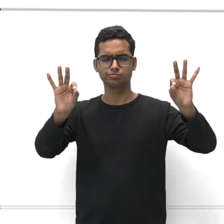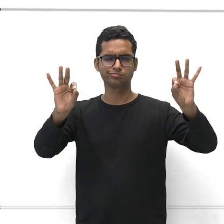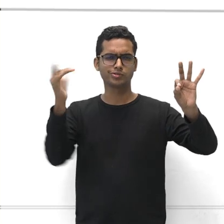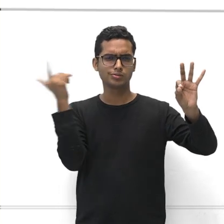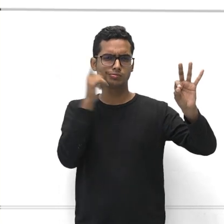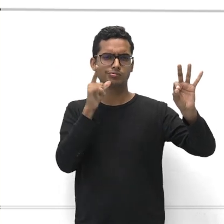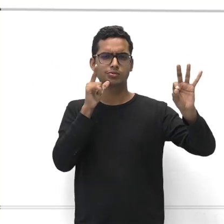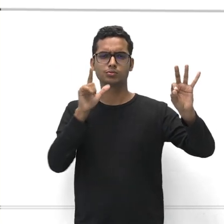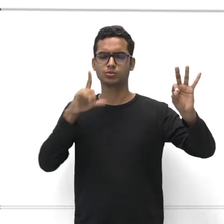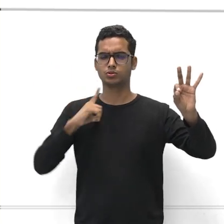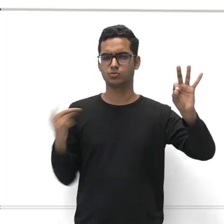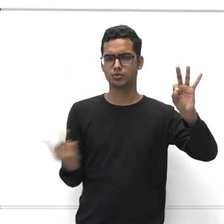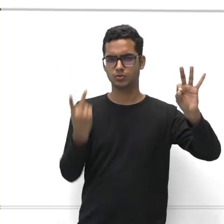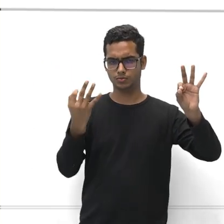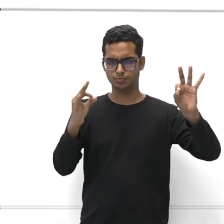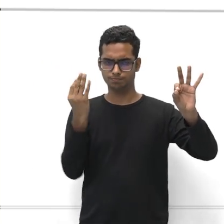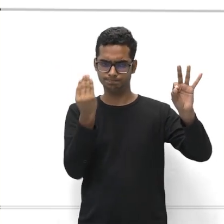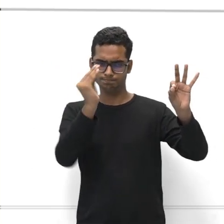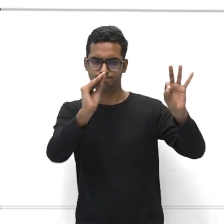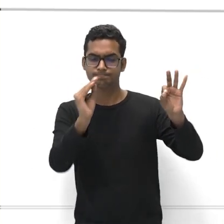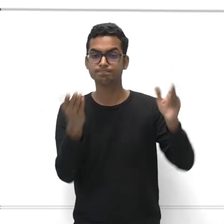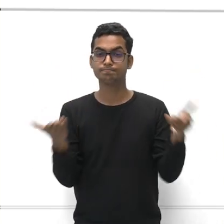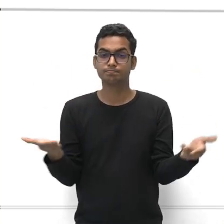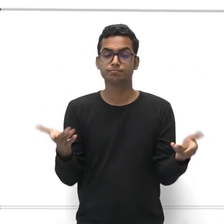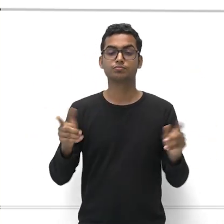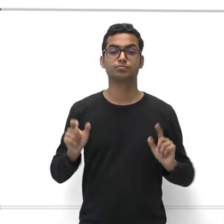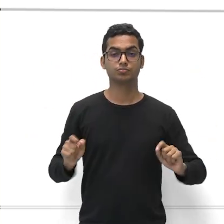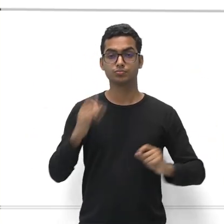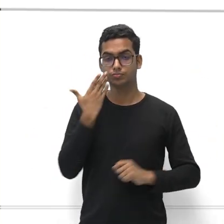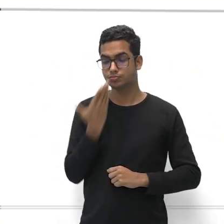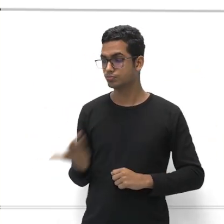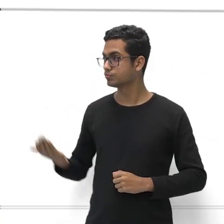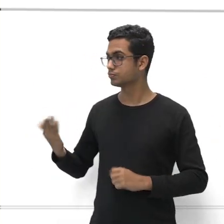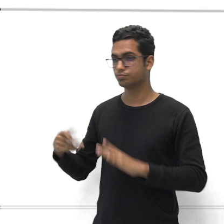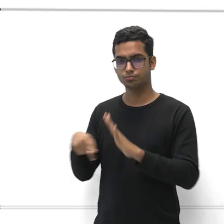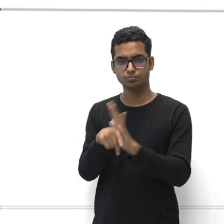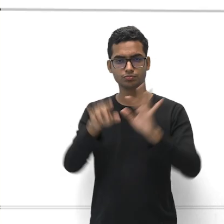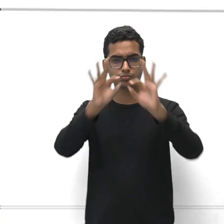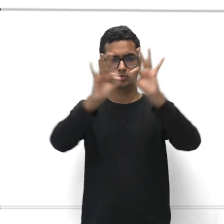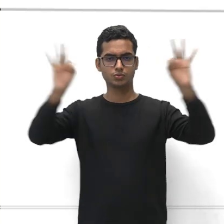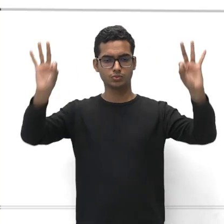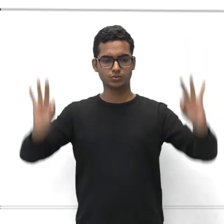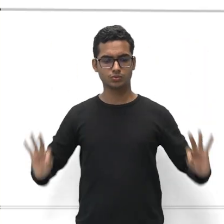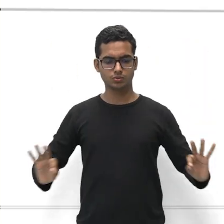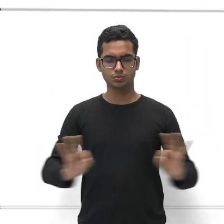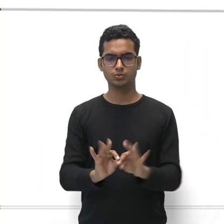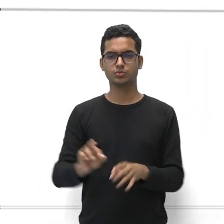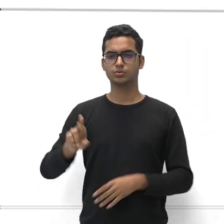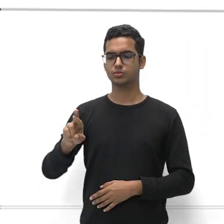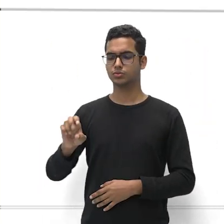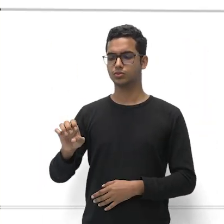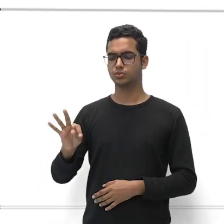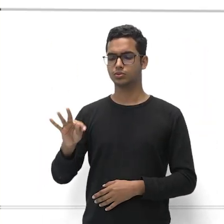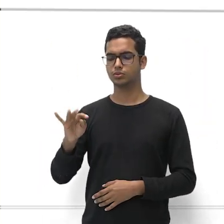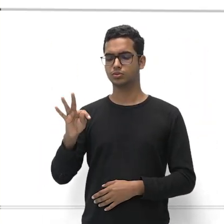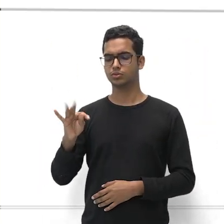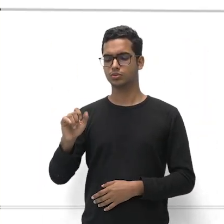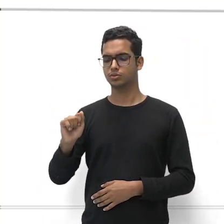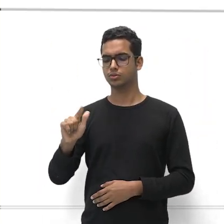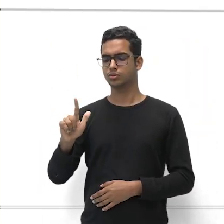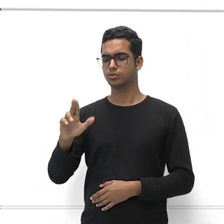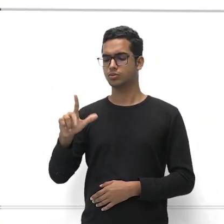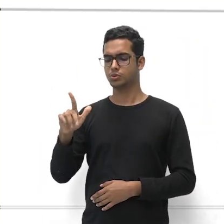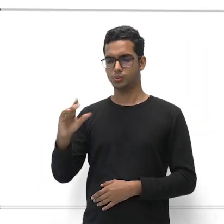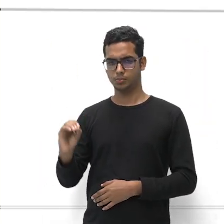significativa. Muito bem. Esse daqui é o nosso retângulo. Próximo. Vamos